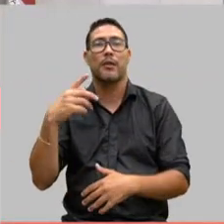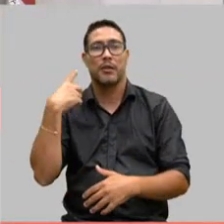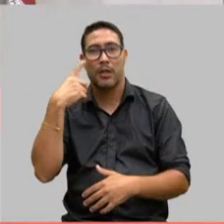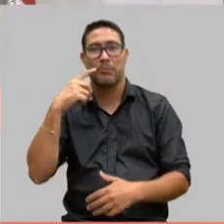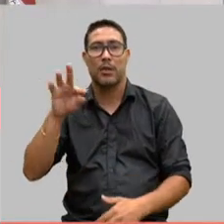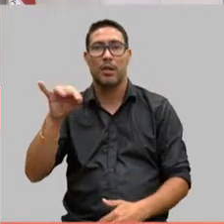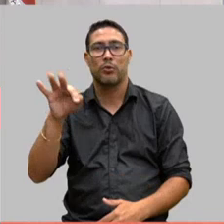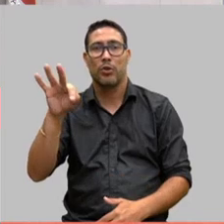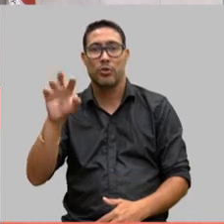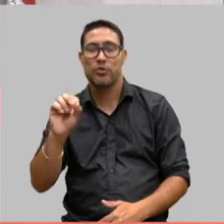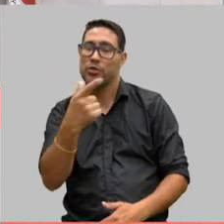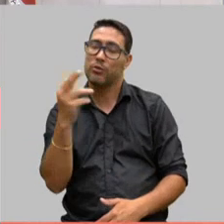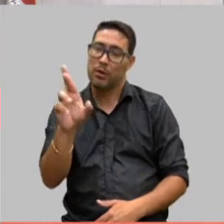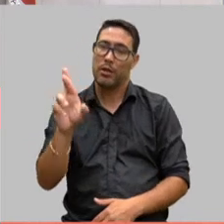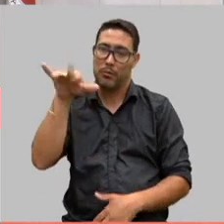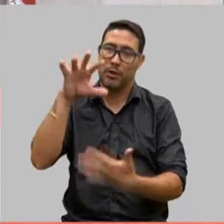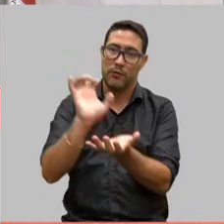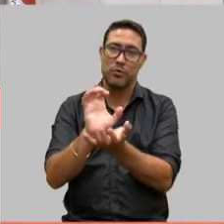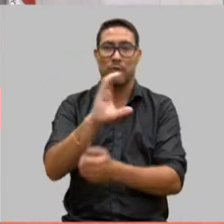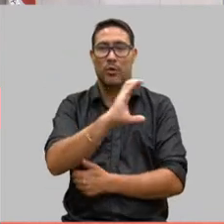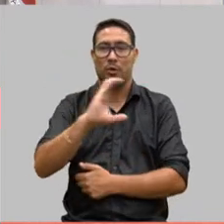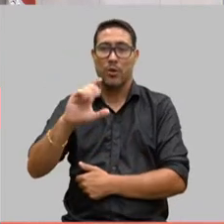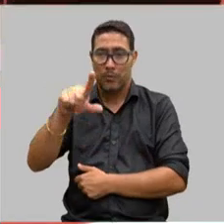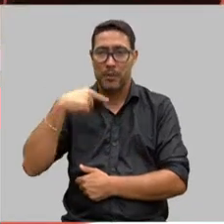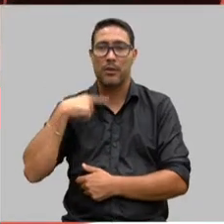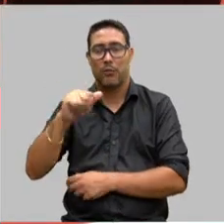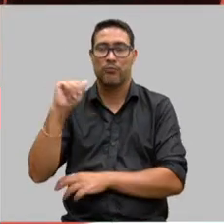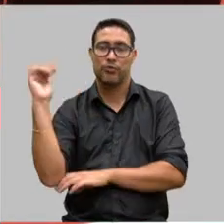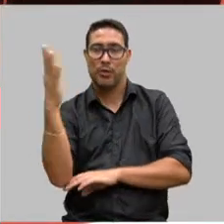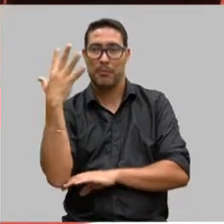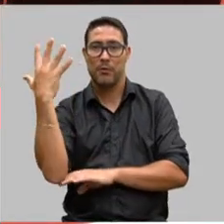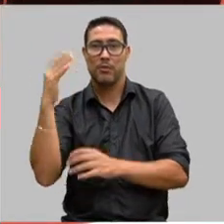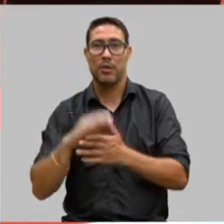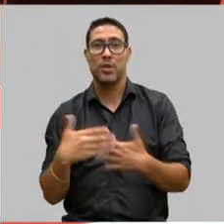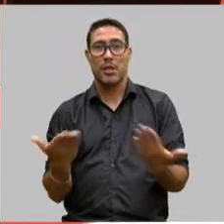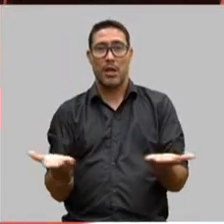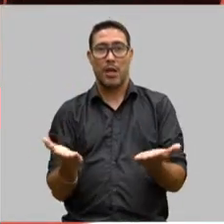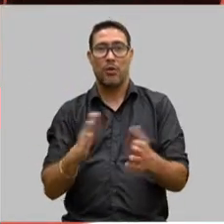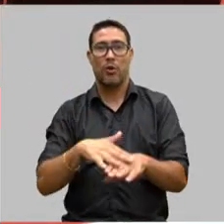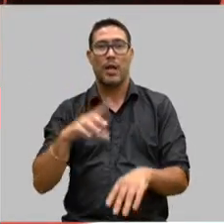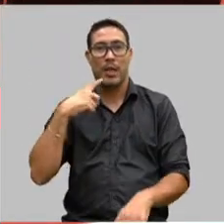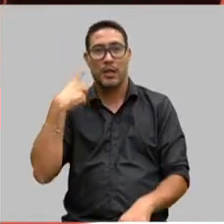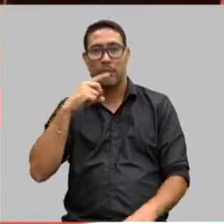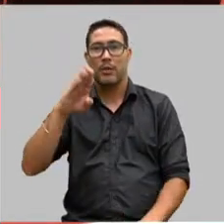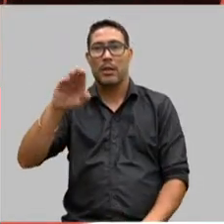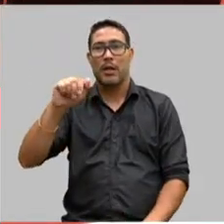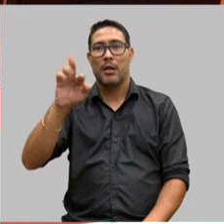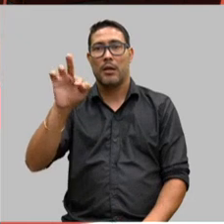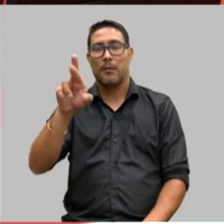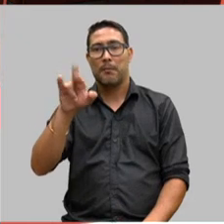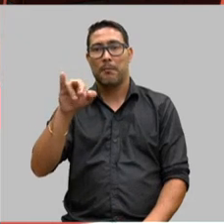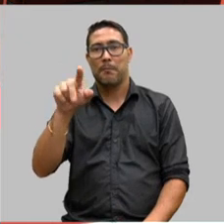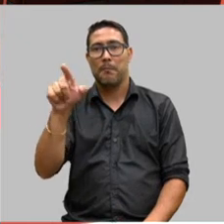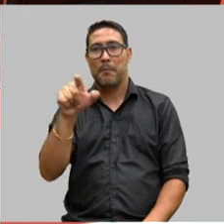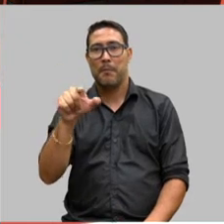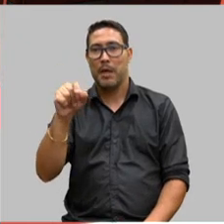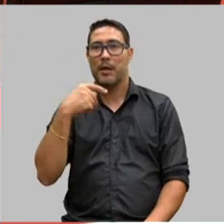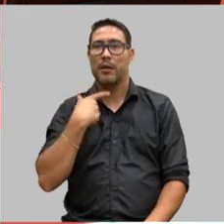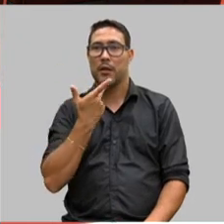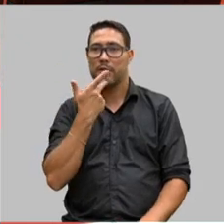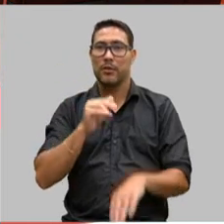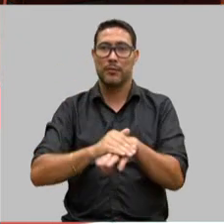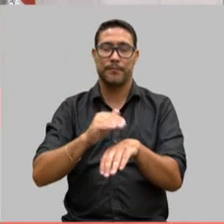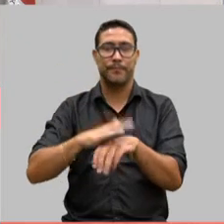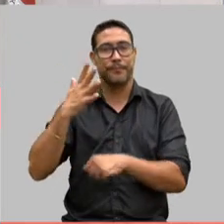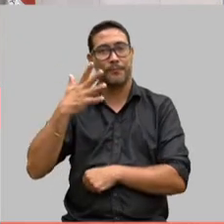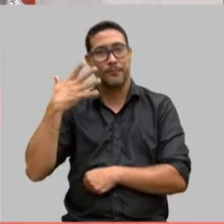à frente da nossa comissão de meio ambiente. Deputada Beatriz Cerqueira também quer fazer o uso da palavra, presidente da nossa